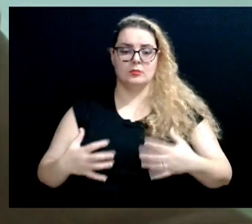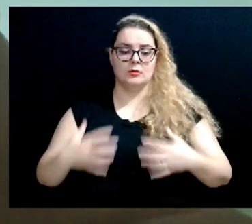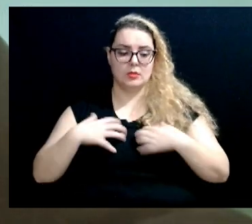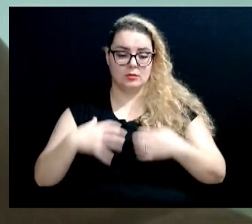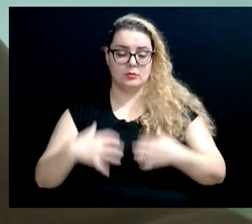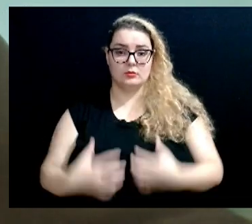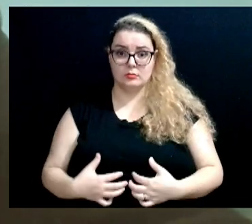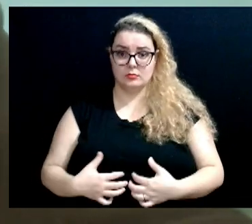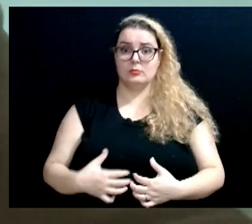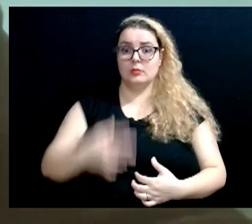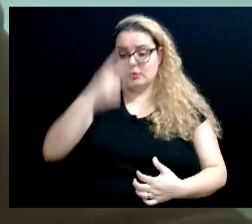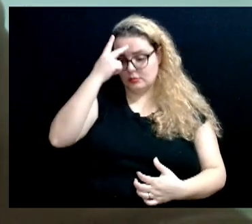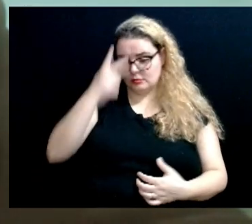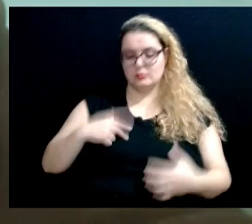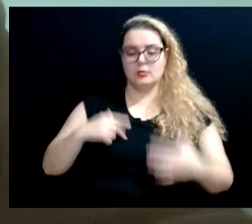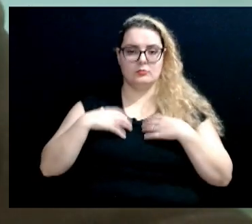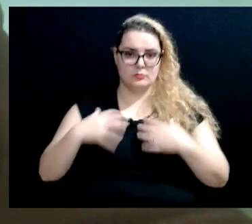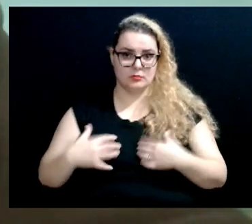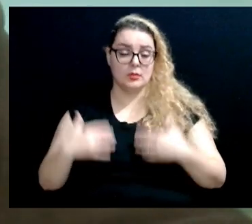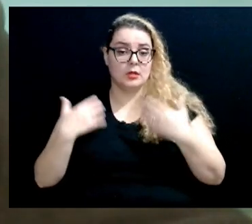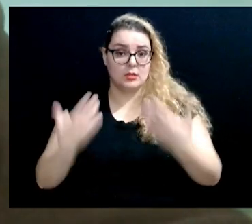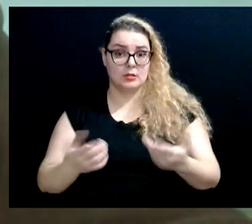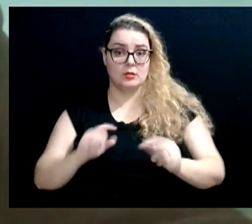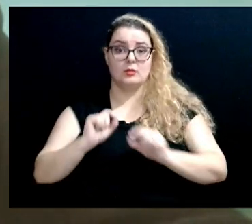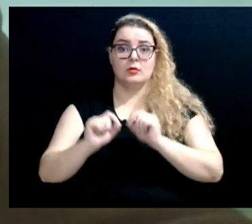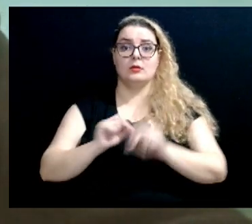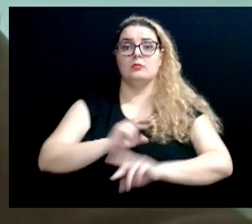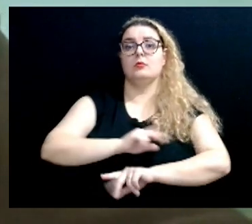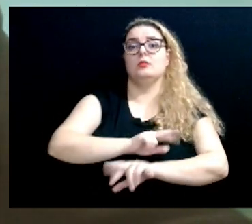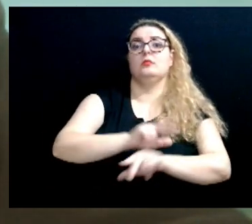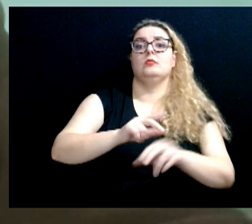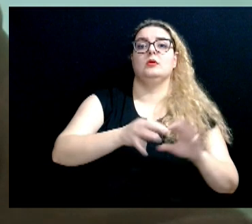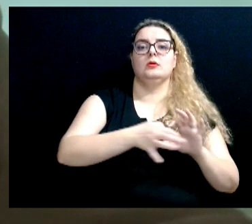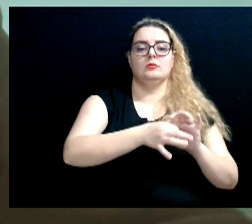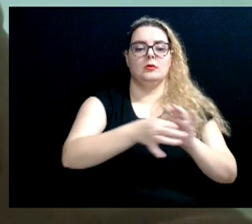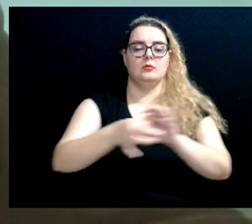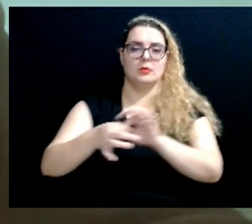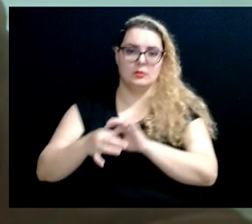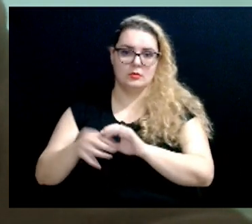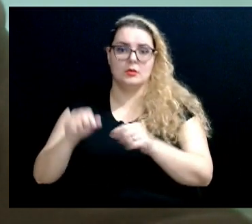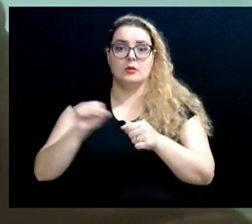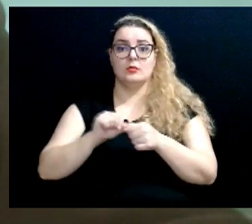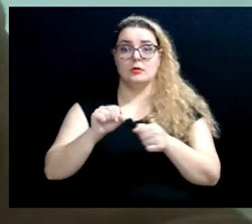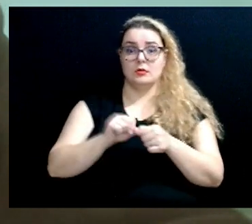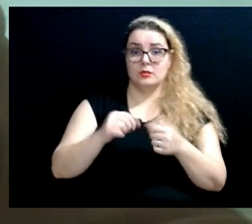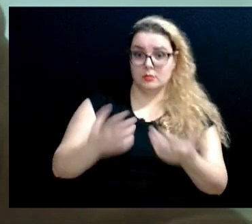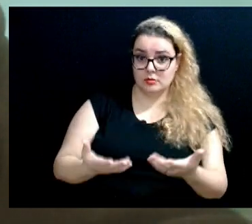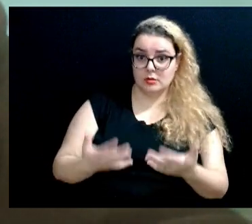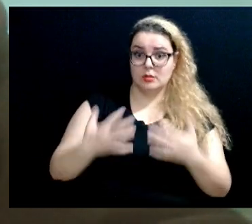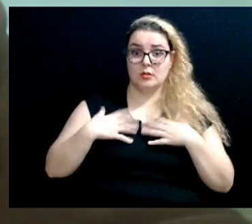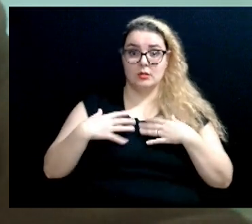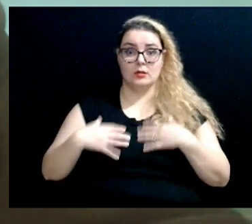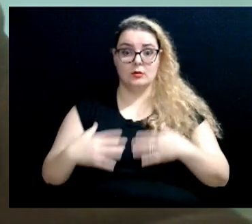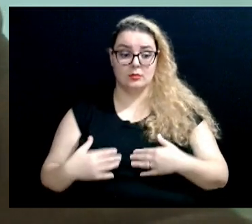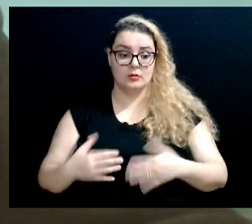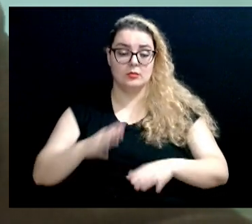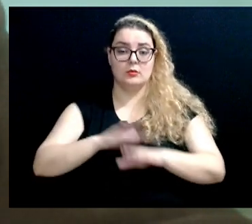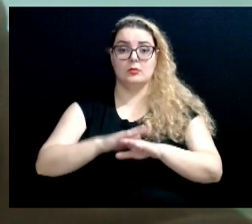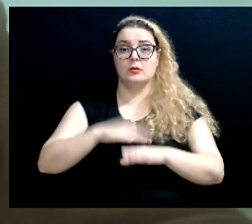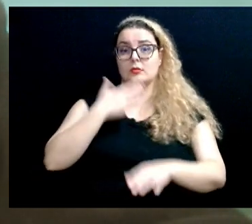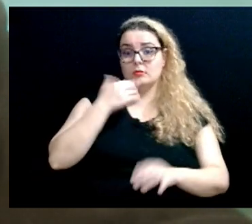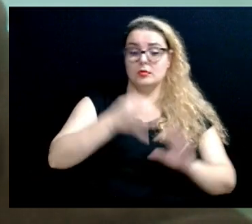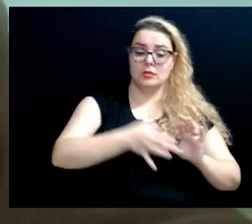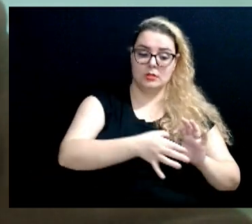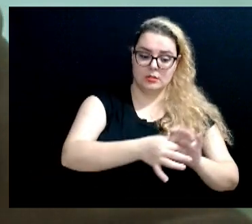organismo. Então, nós temos vários ciclos que a gente acaba fazendo e o organismo funciona melhor nesses ciclos no